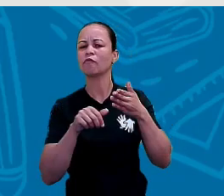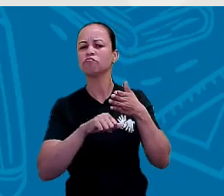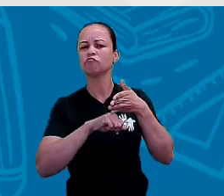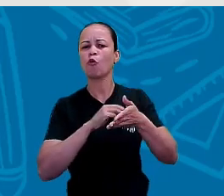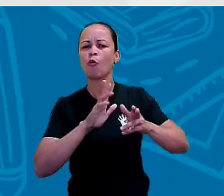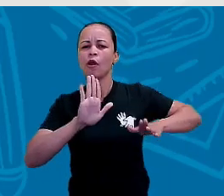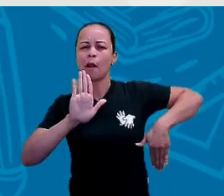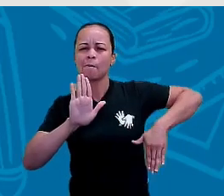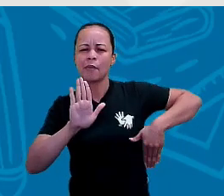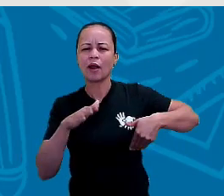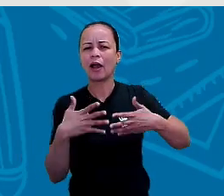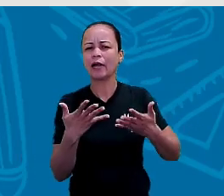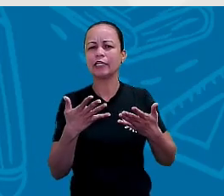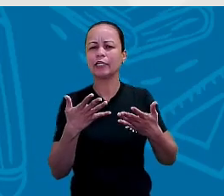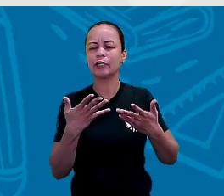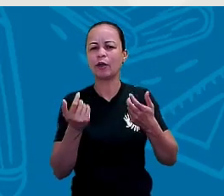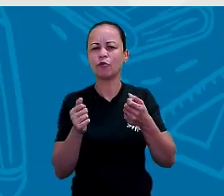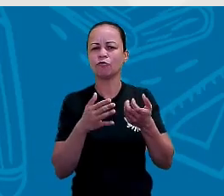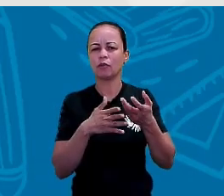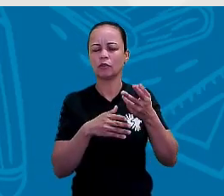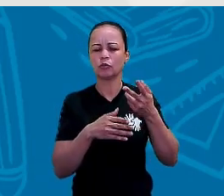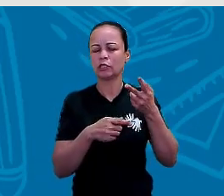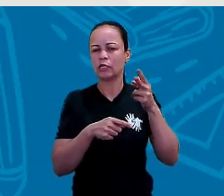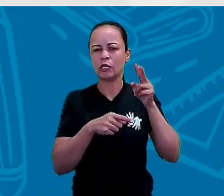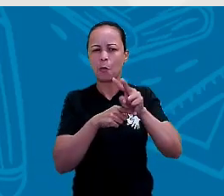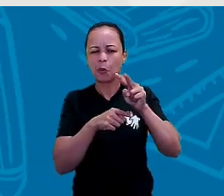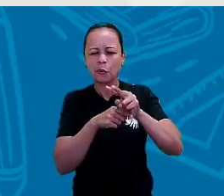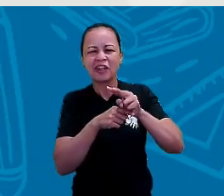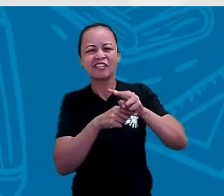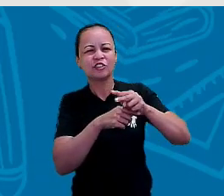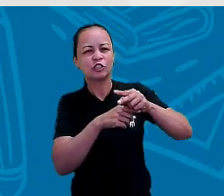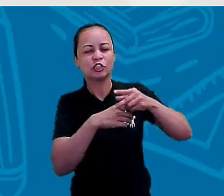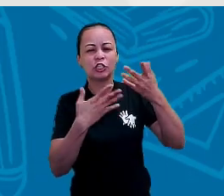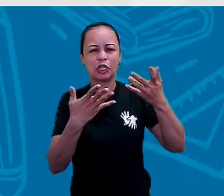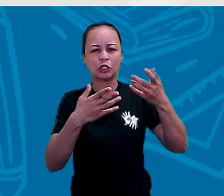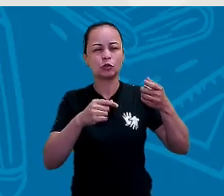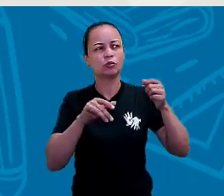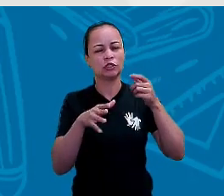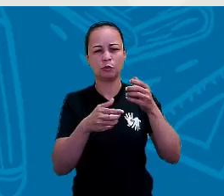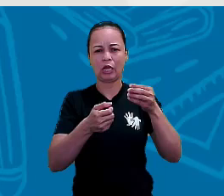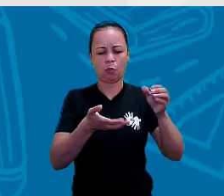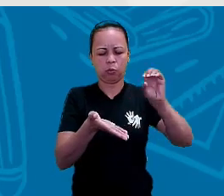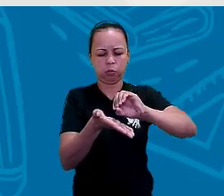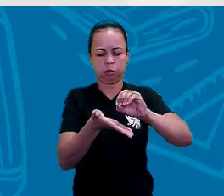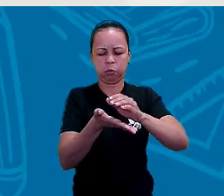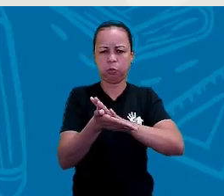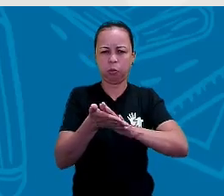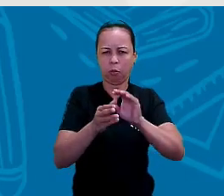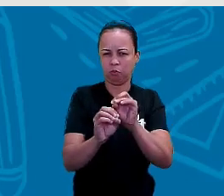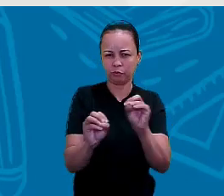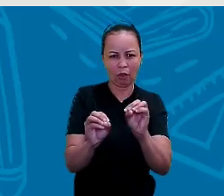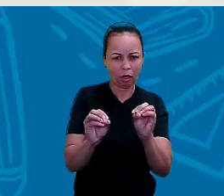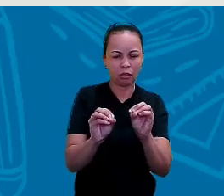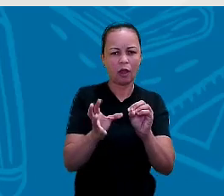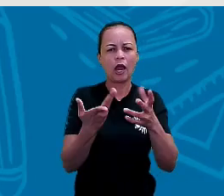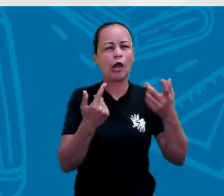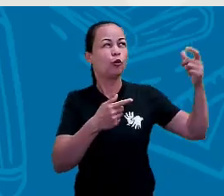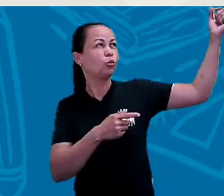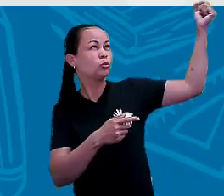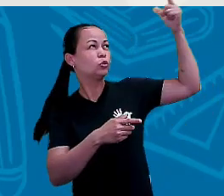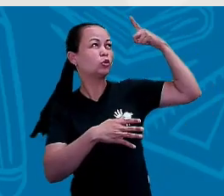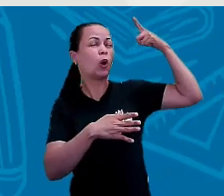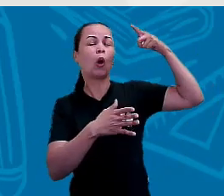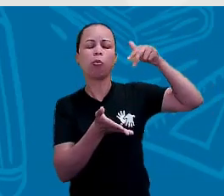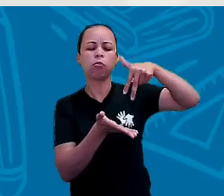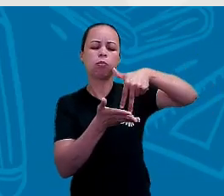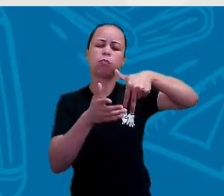e pelo fato de não ter se protegido, chegou em casa com a pele extremamente vermelha, avermelhada, queimada